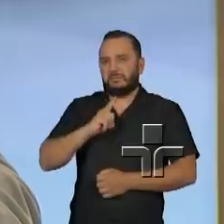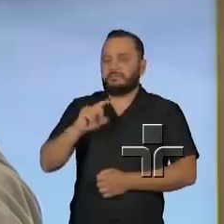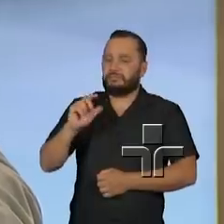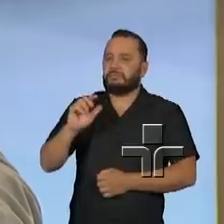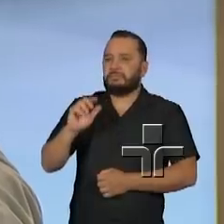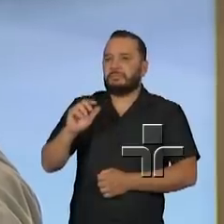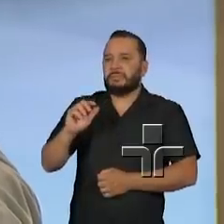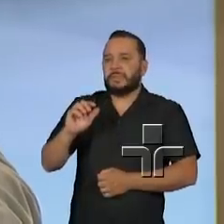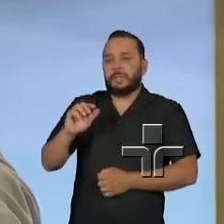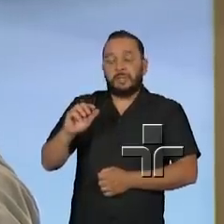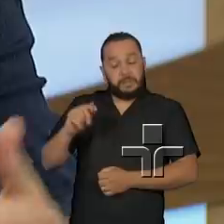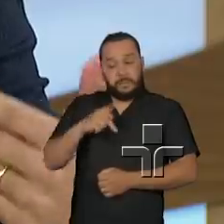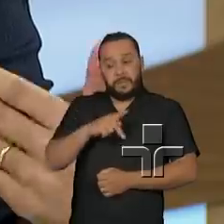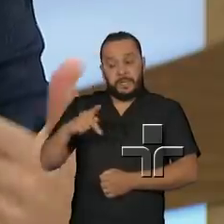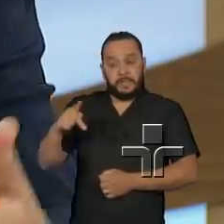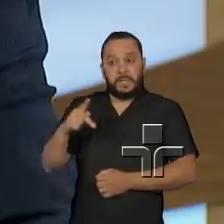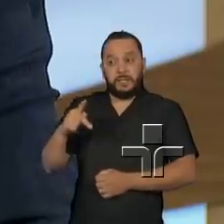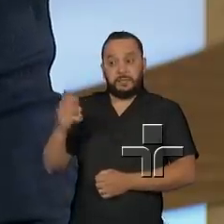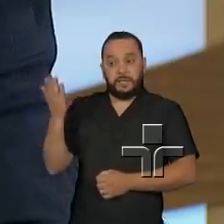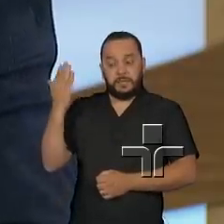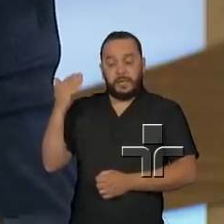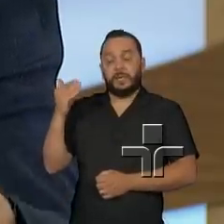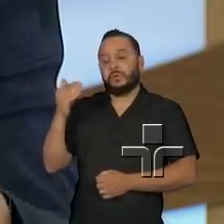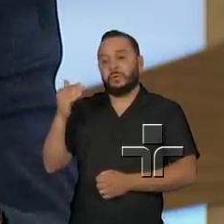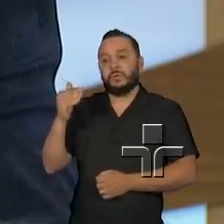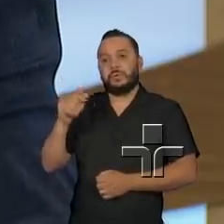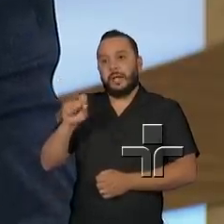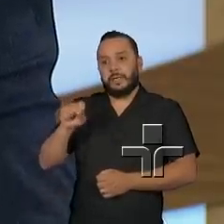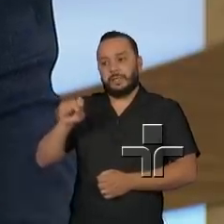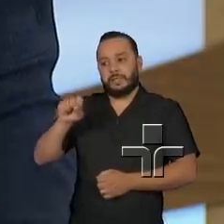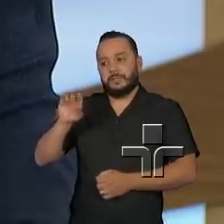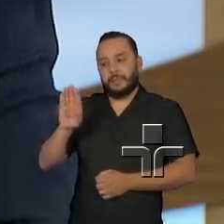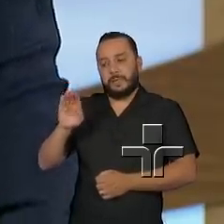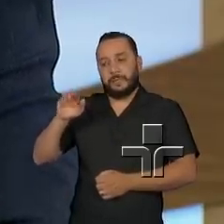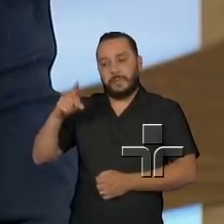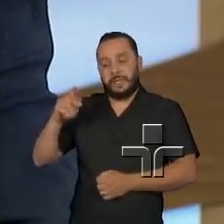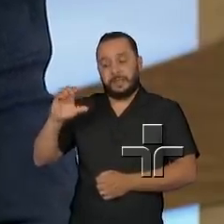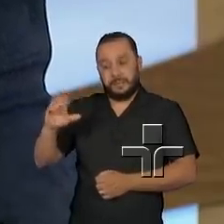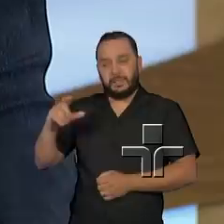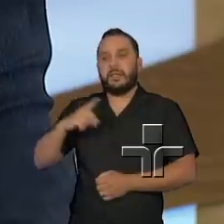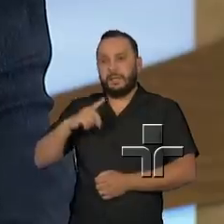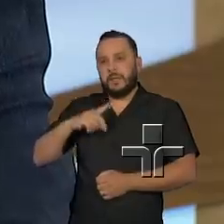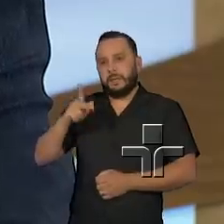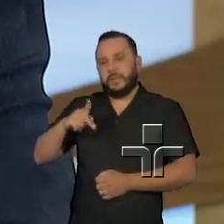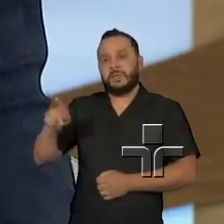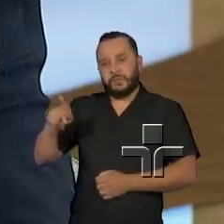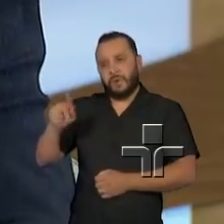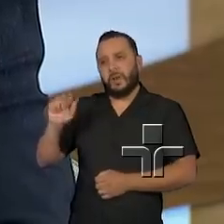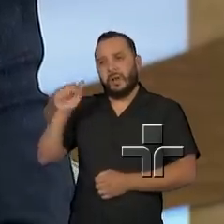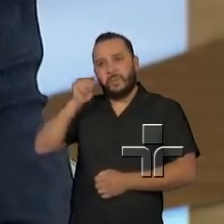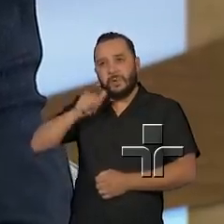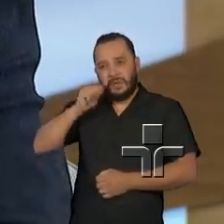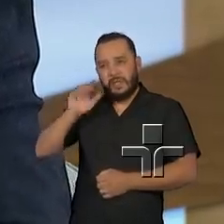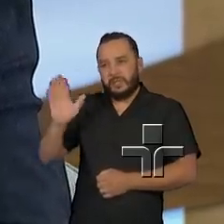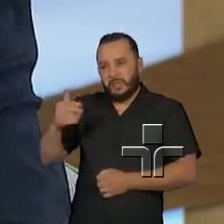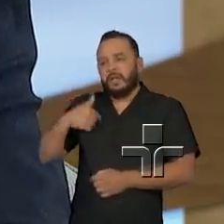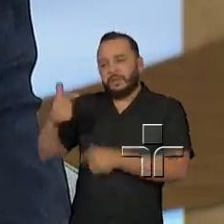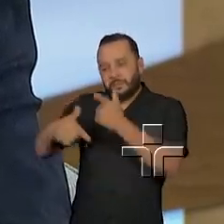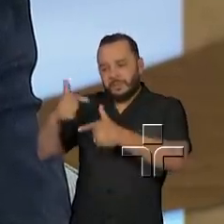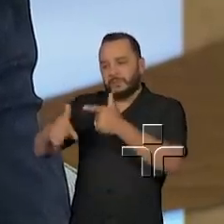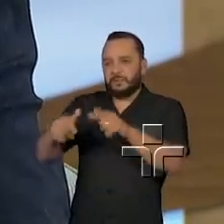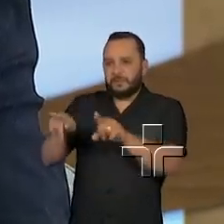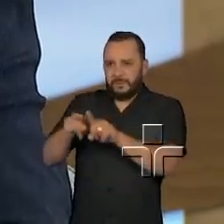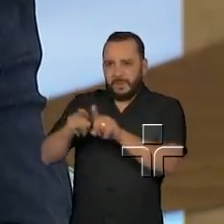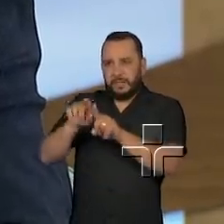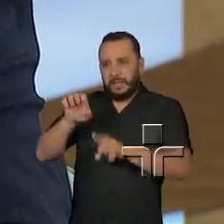Na presidência anterior da SBPC, a professora Helena Nader fez um trabalho muito intenso junto ao parlamento, e o professor Ildeu Moreira, que é o